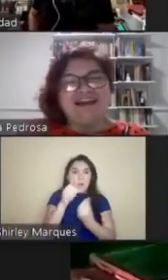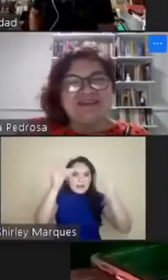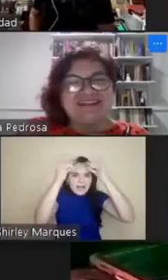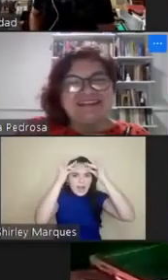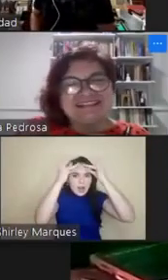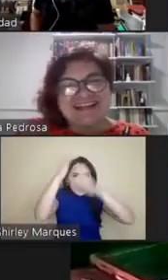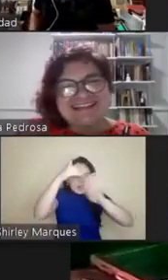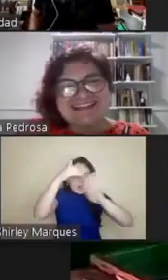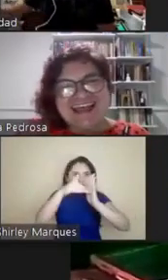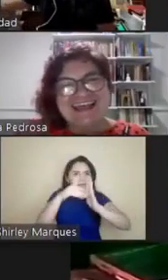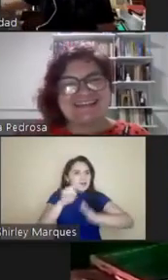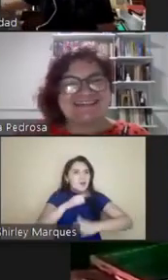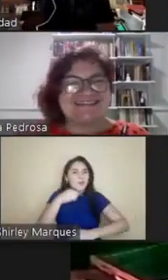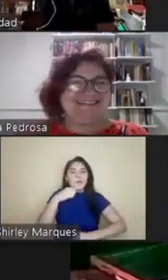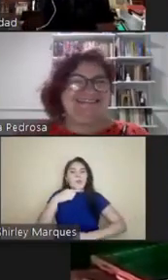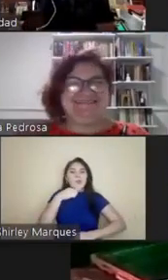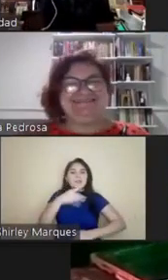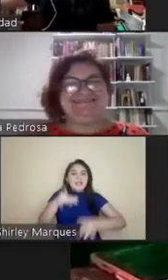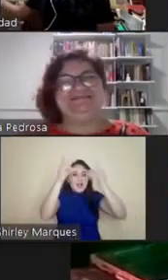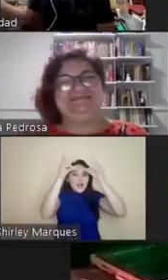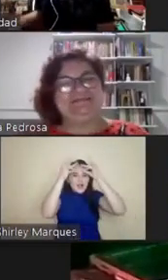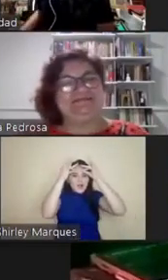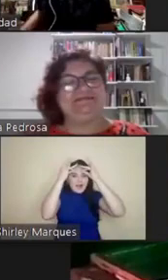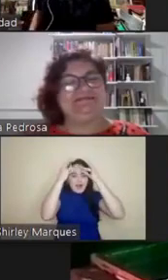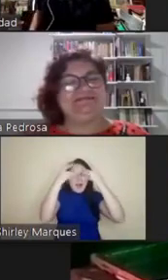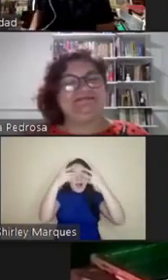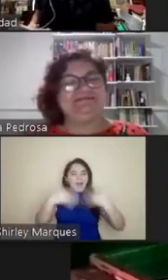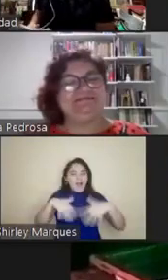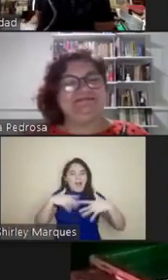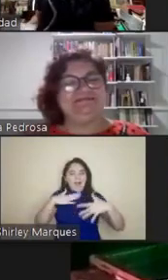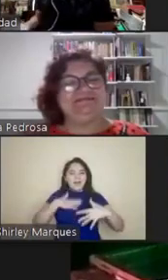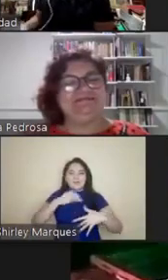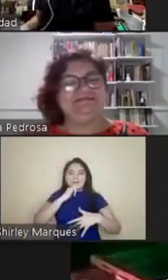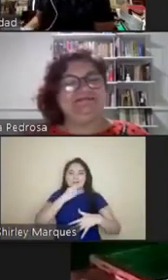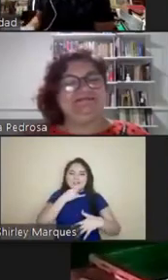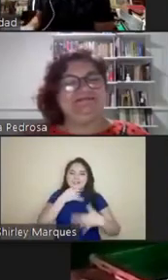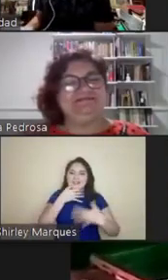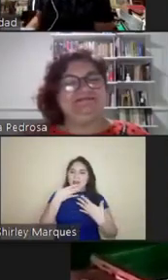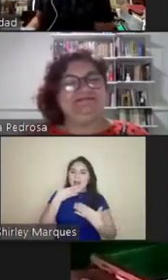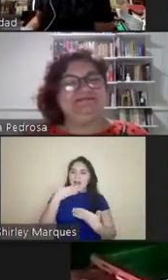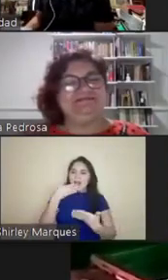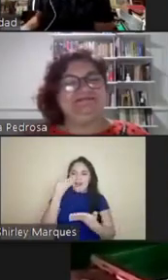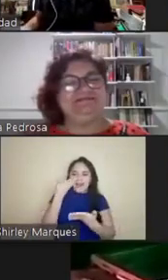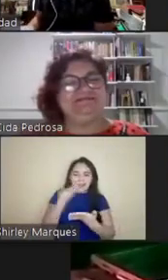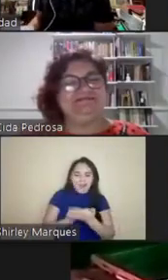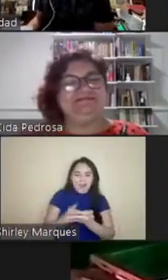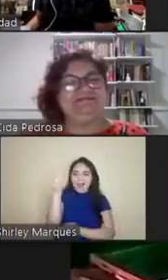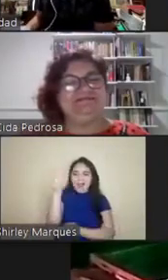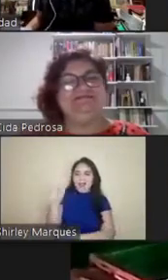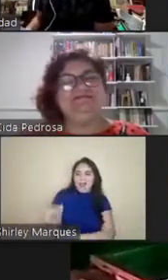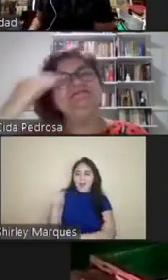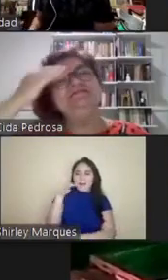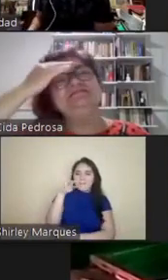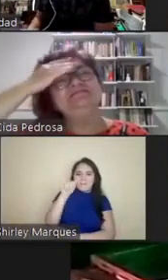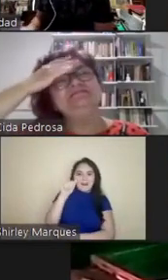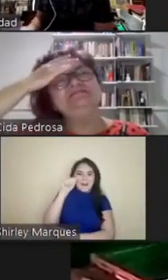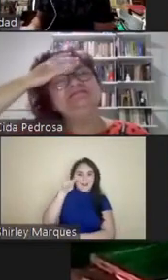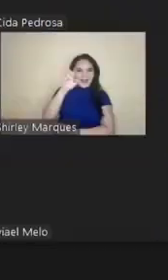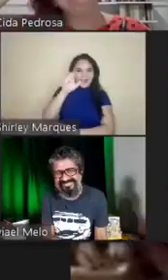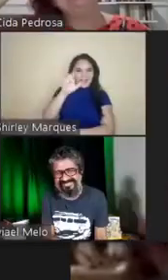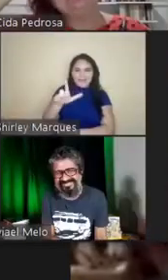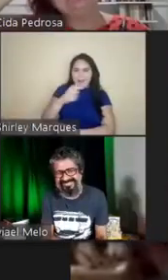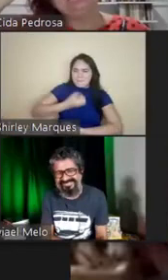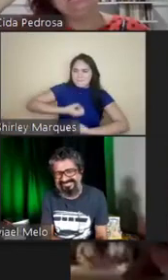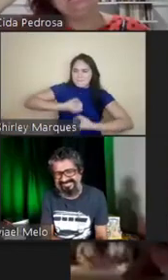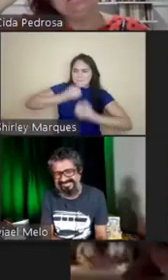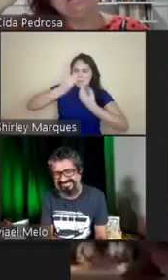nenhuma linha? Minha tristeza é essa. Rapaz, eu fico de cara como esse cabra, né, recita tão bem,